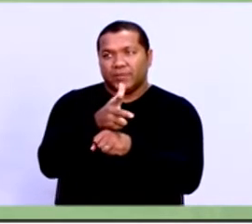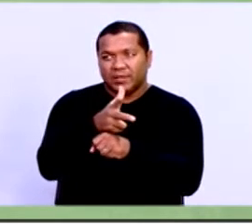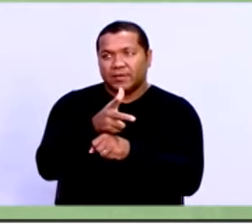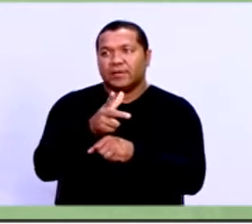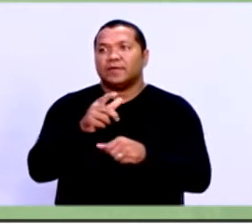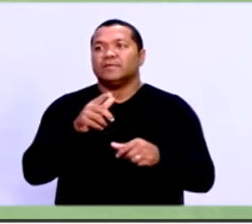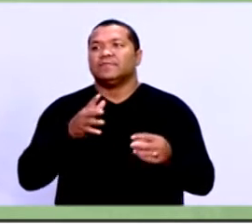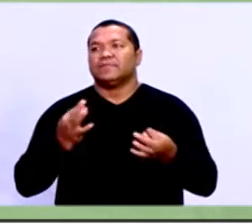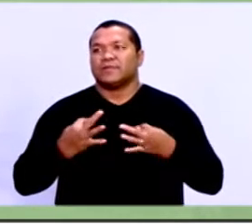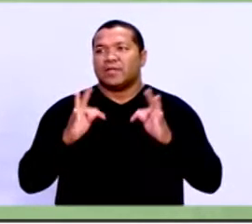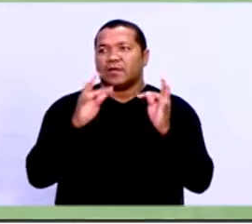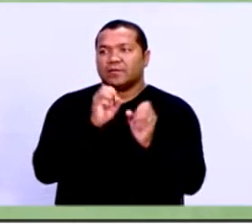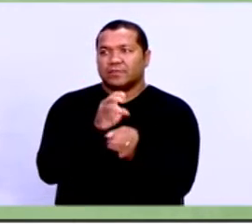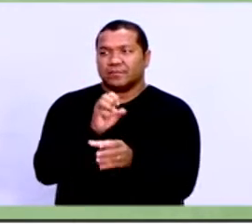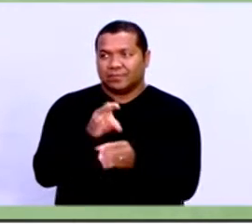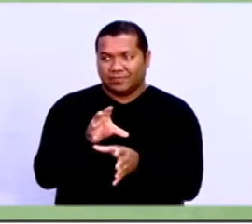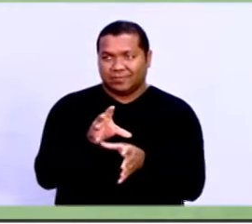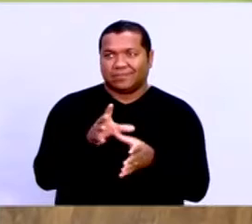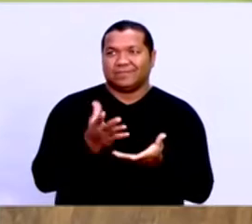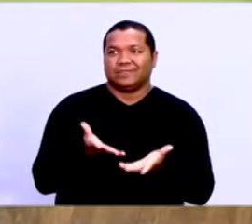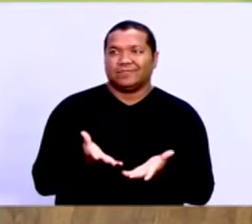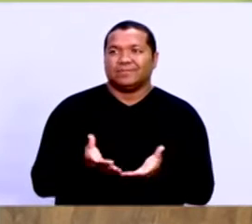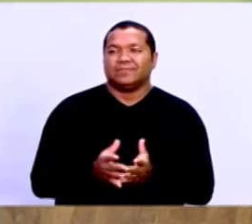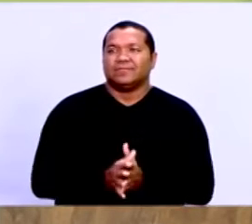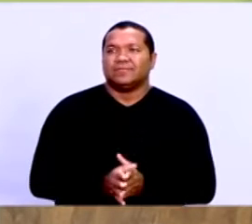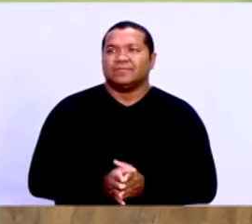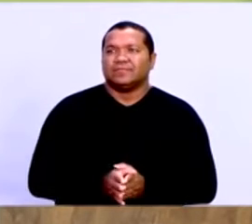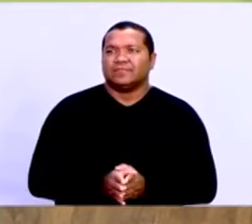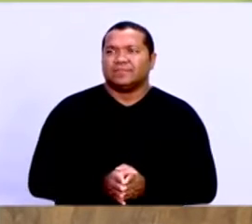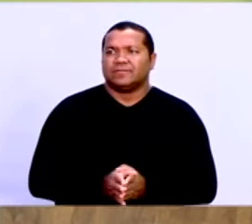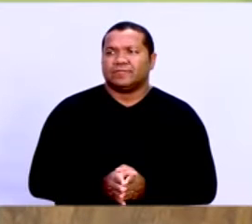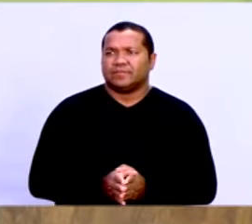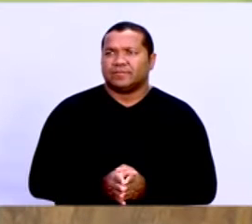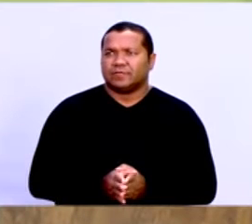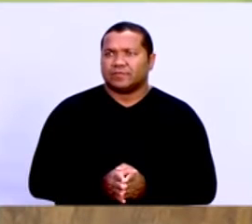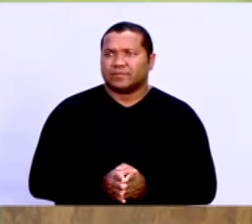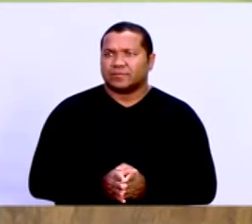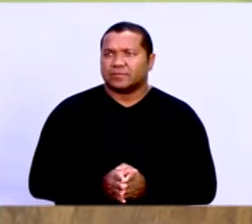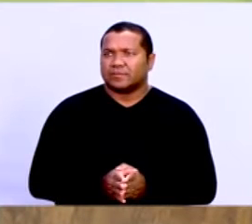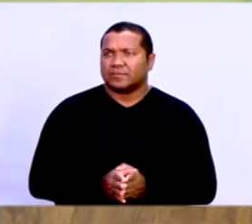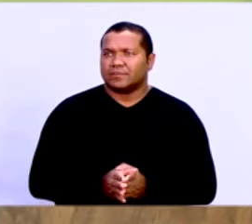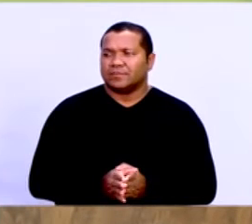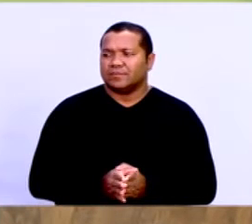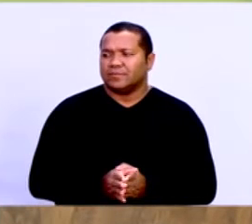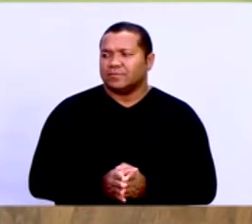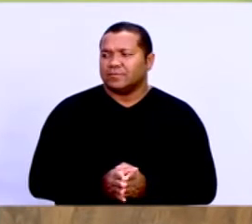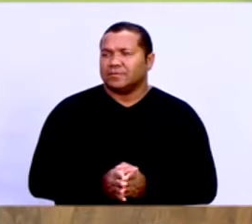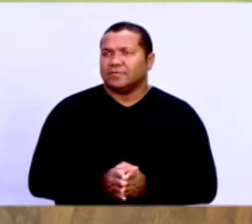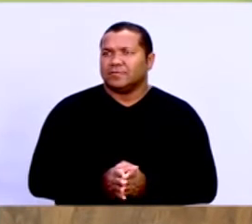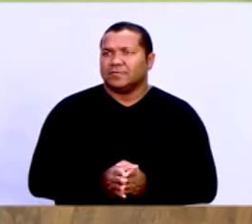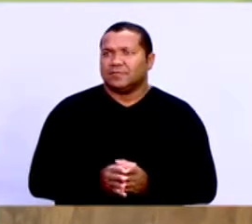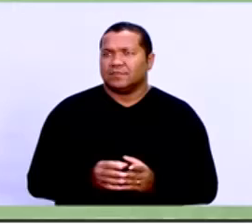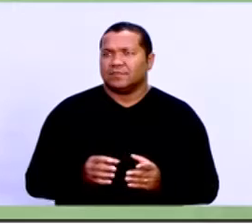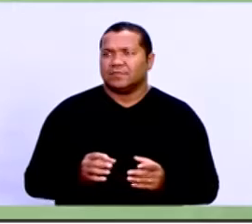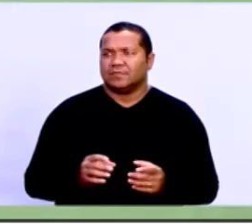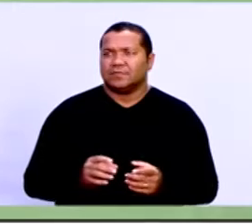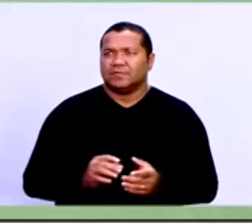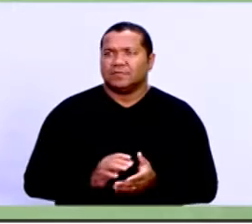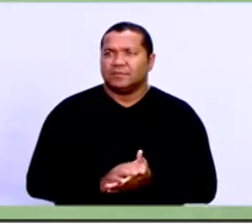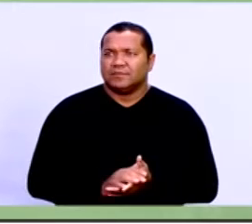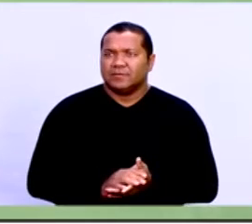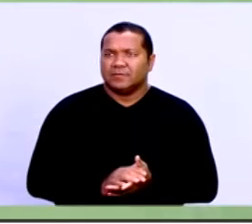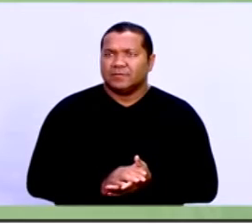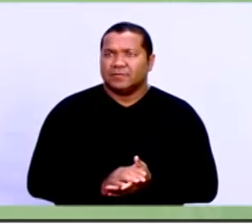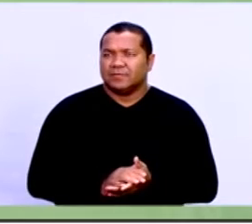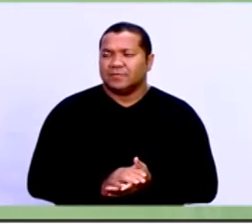para a de aa ato já há cinco anos na área de docência unopar unip e